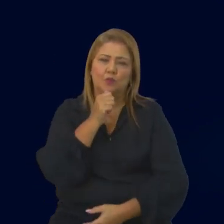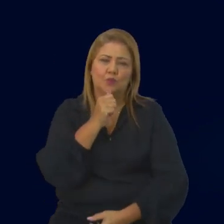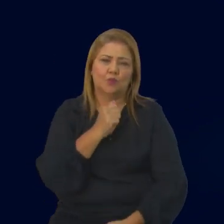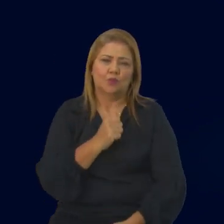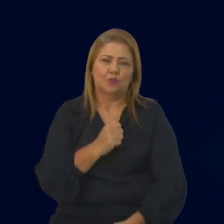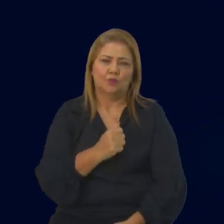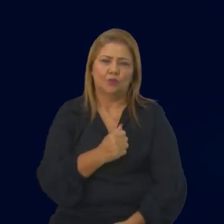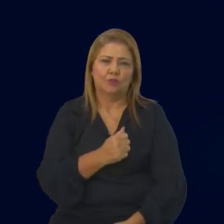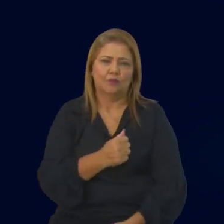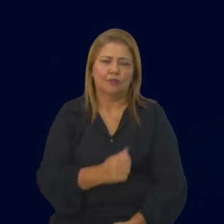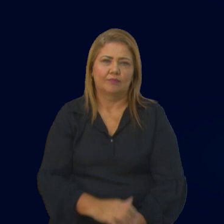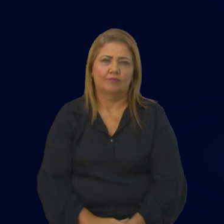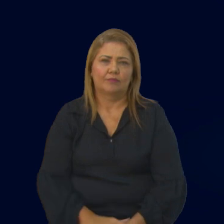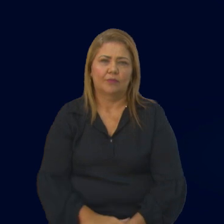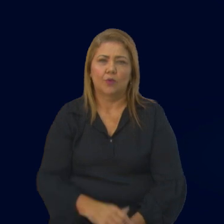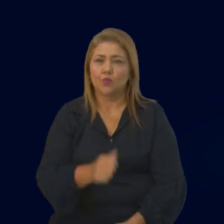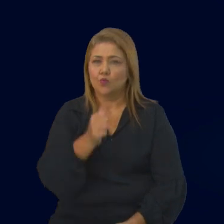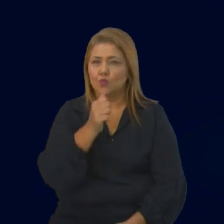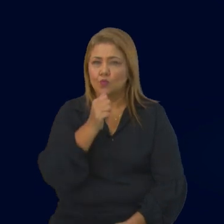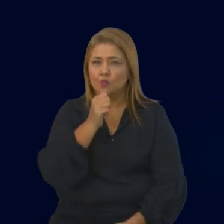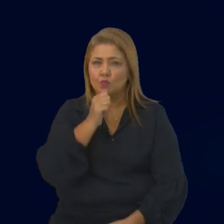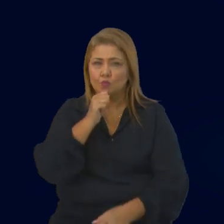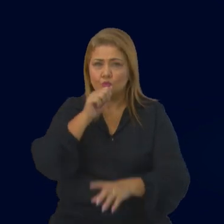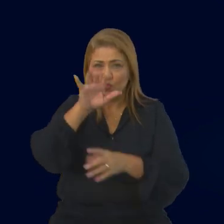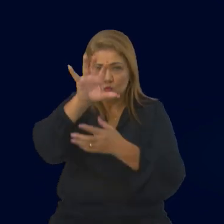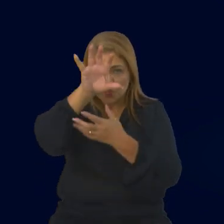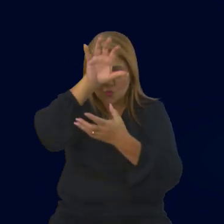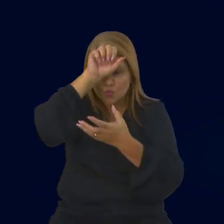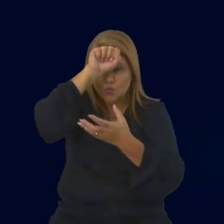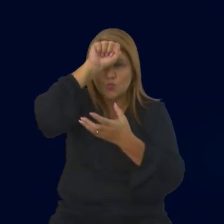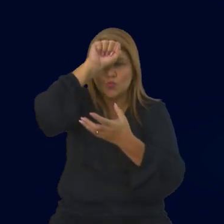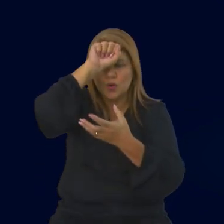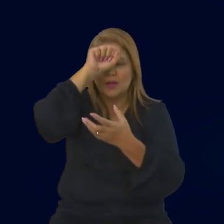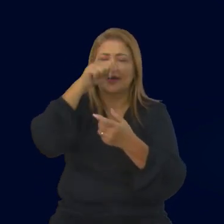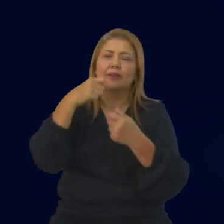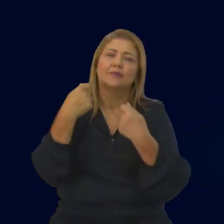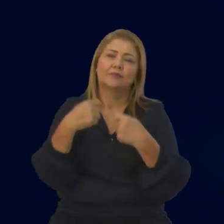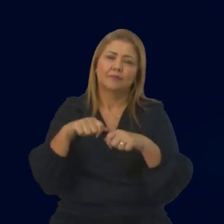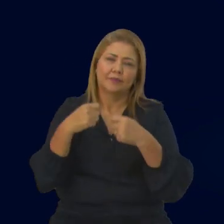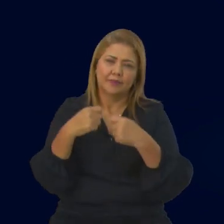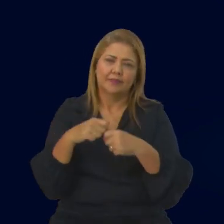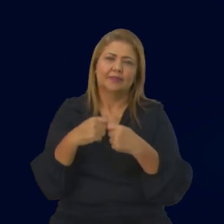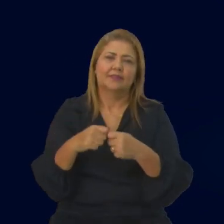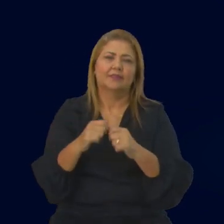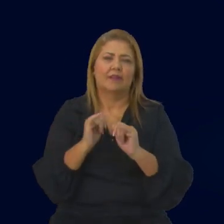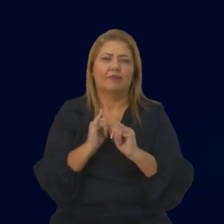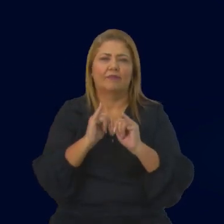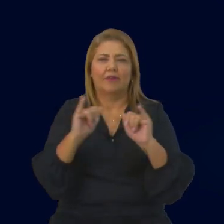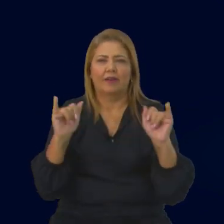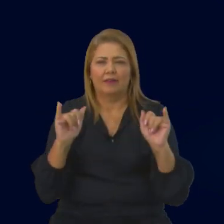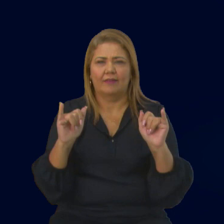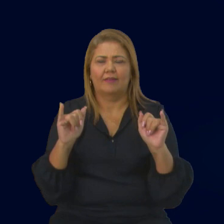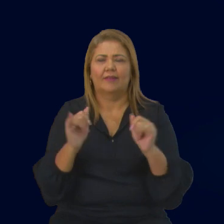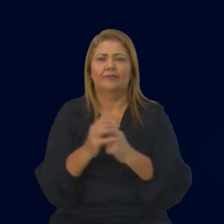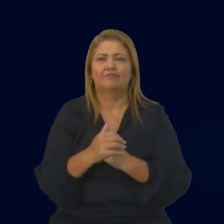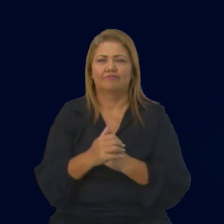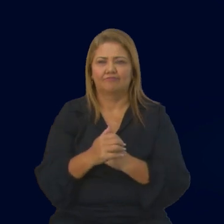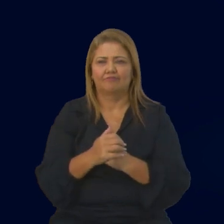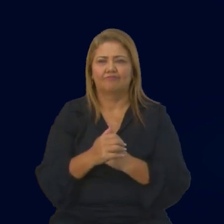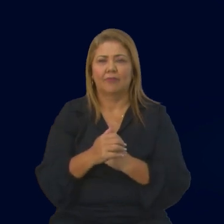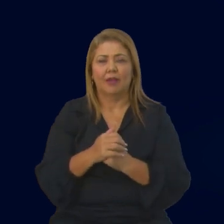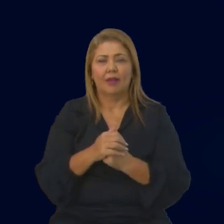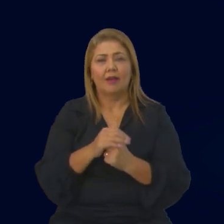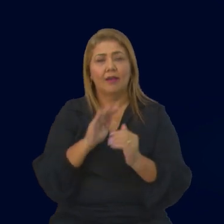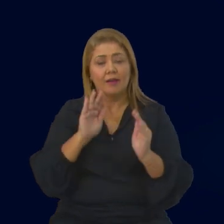E enquanto não existe telepatia, o óbvio precisa ser dito. Então, para você ser específico, muitas vezes